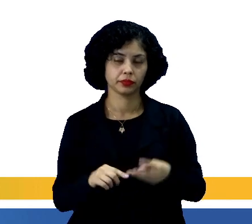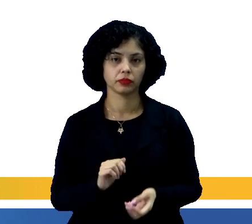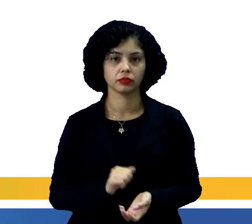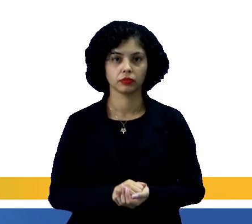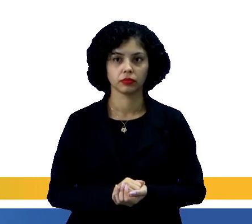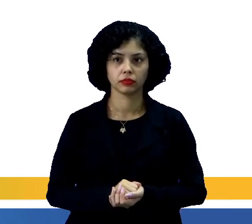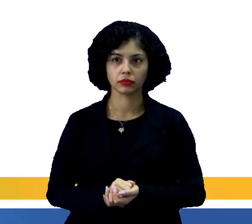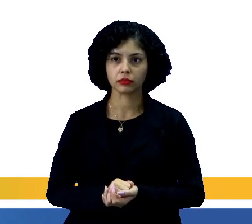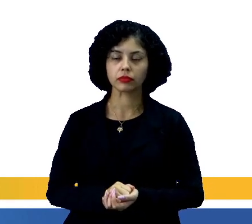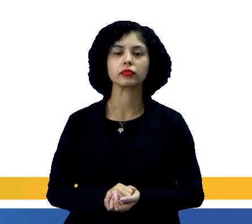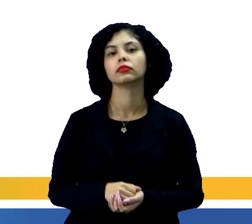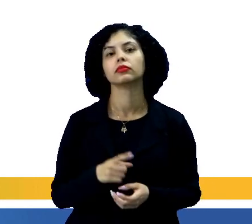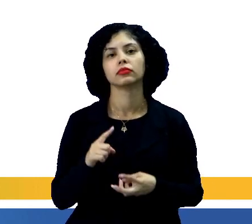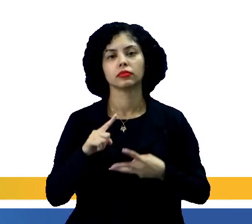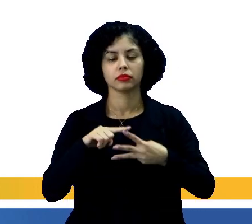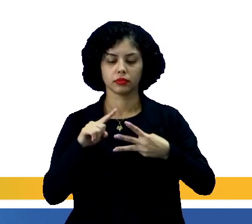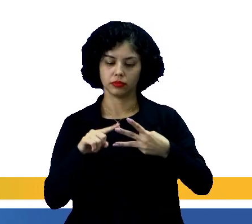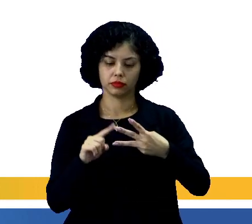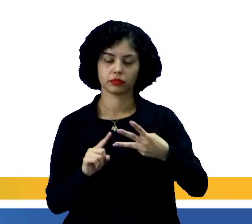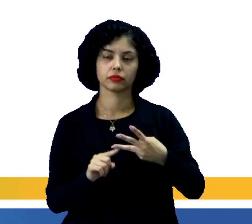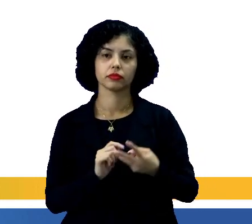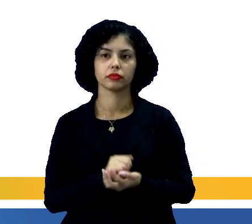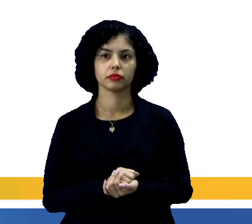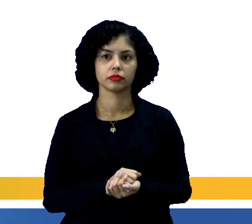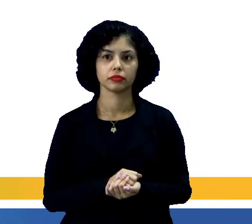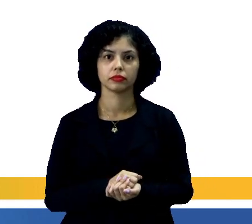logomarcas, que são de 3